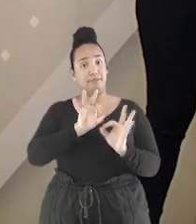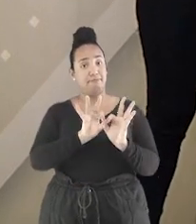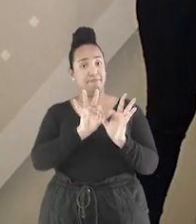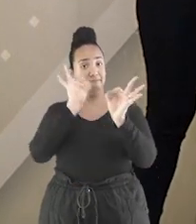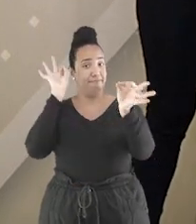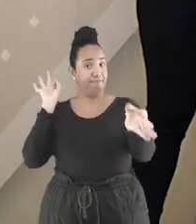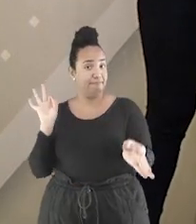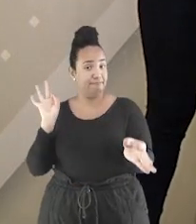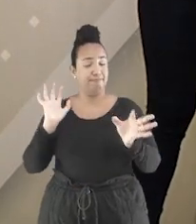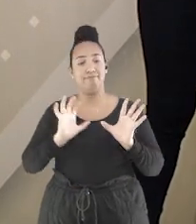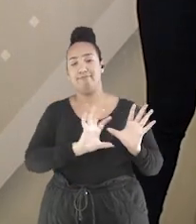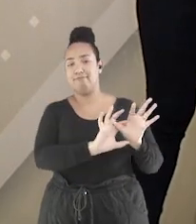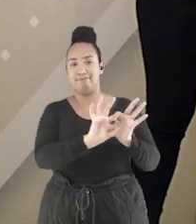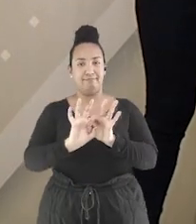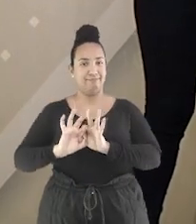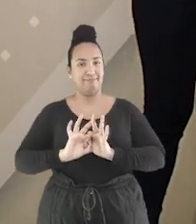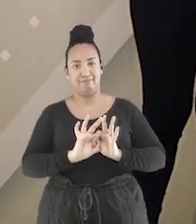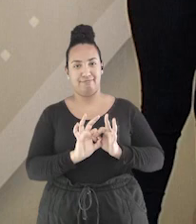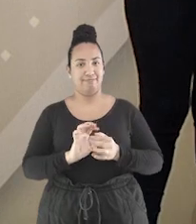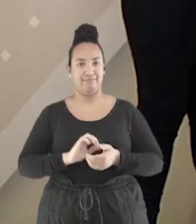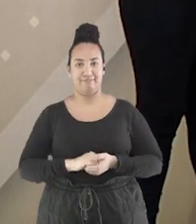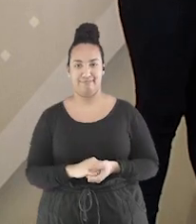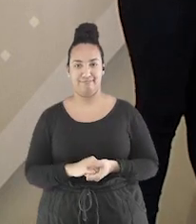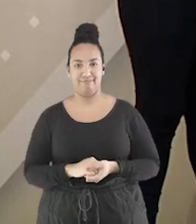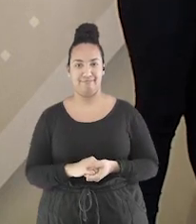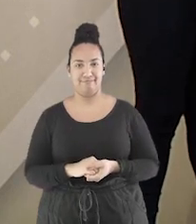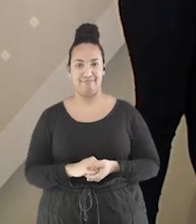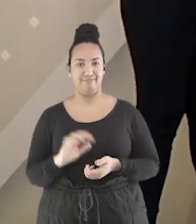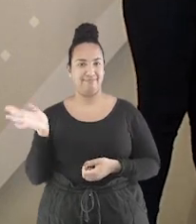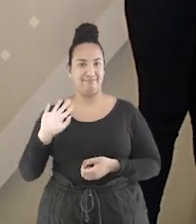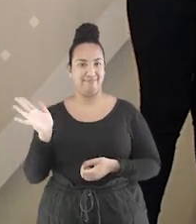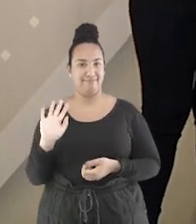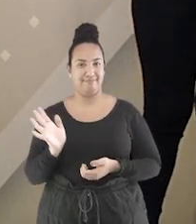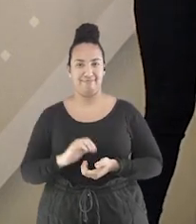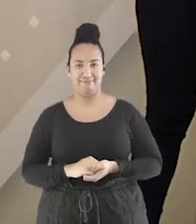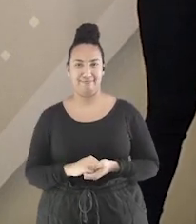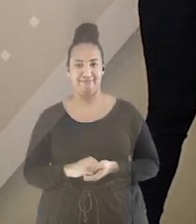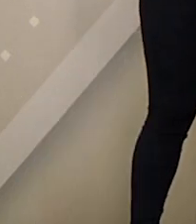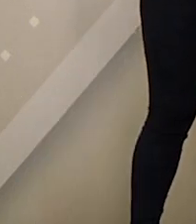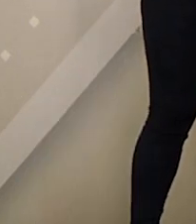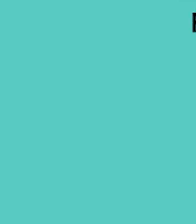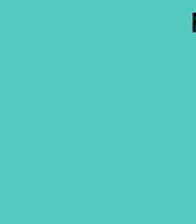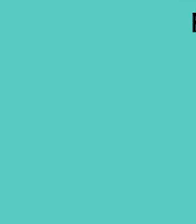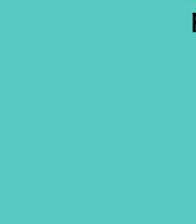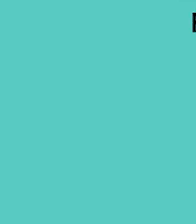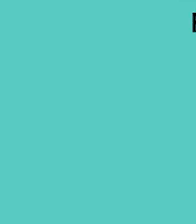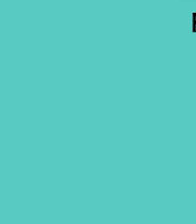se esqueçam que, mesmo distantes, estamos juntos. Tchau, tchau.